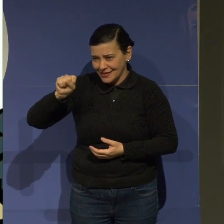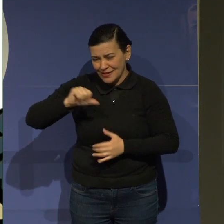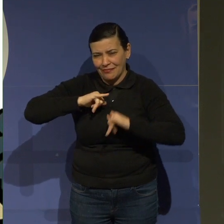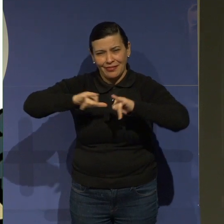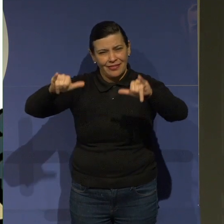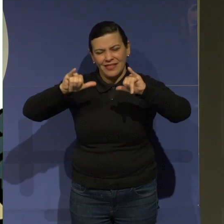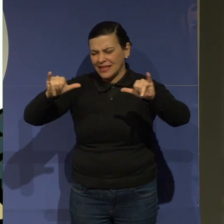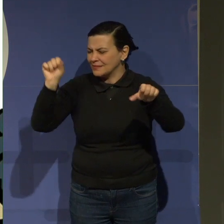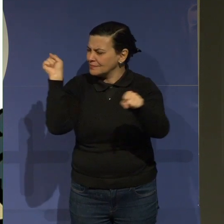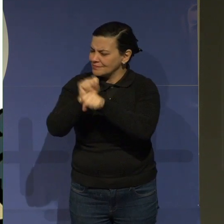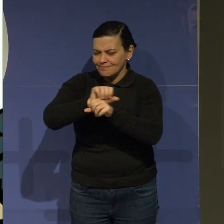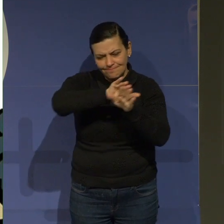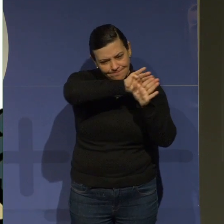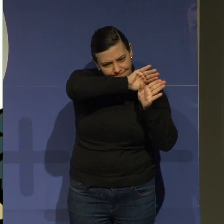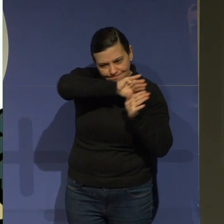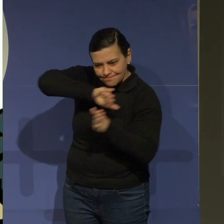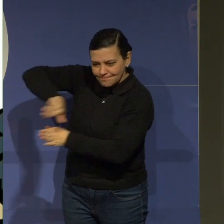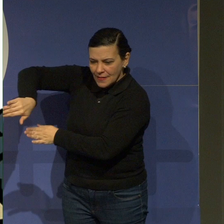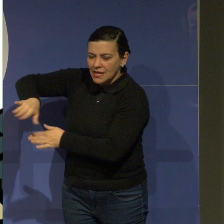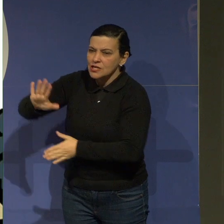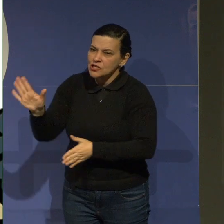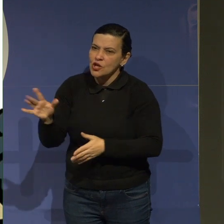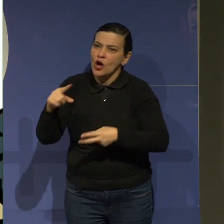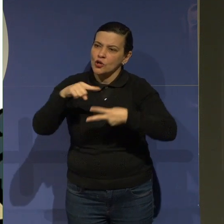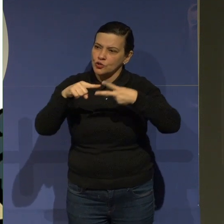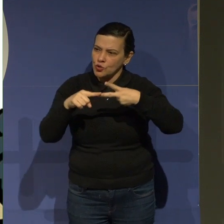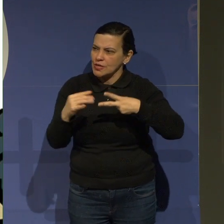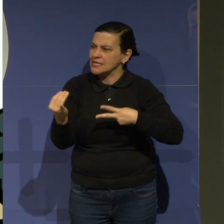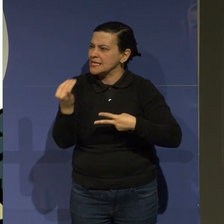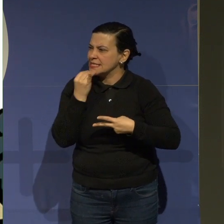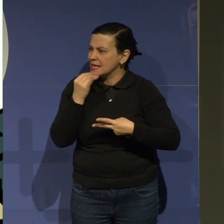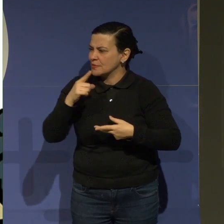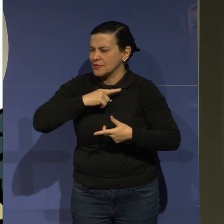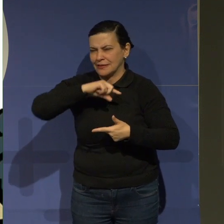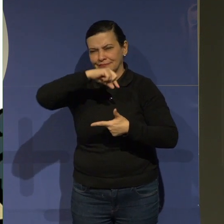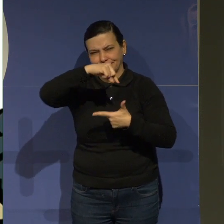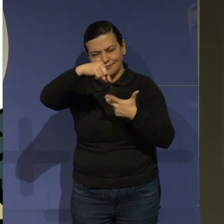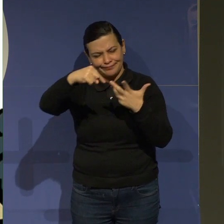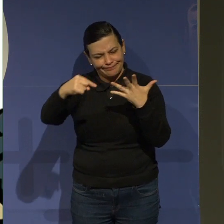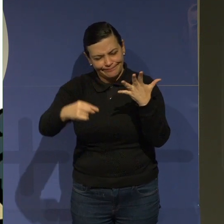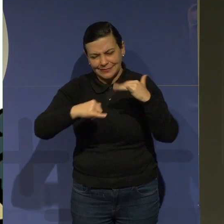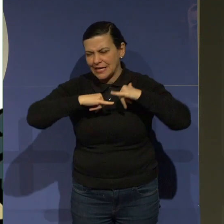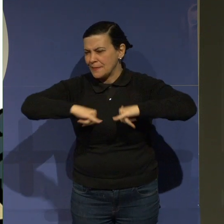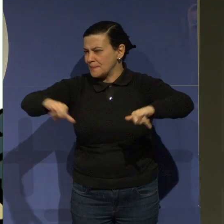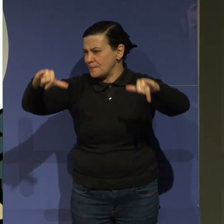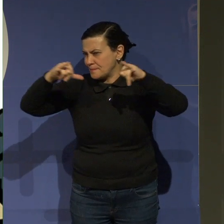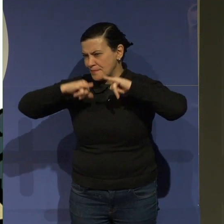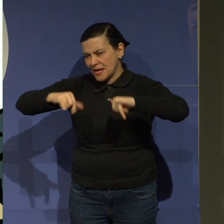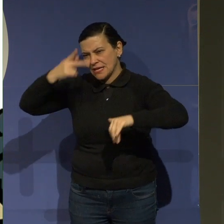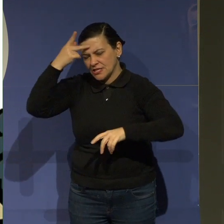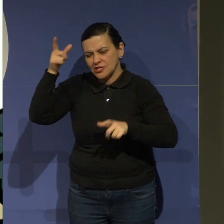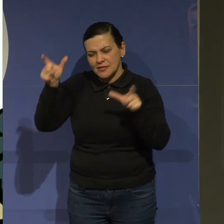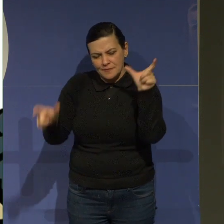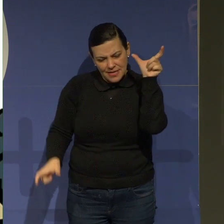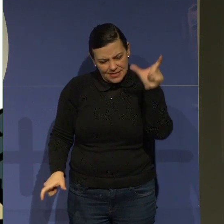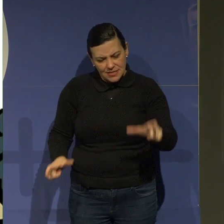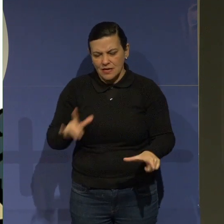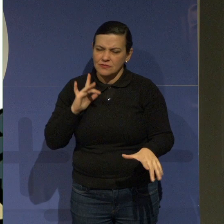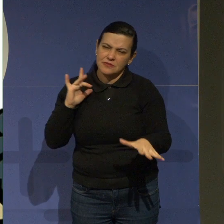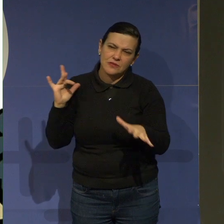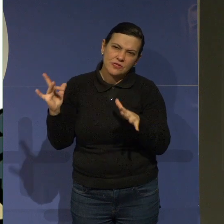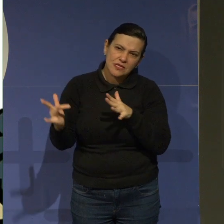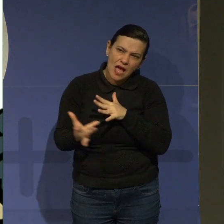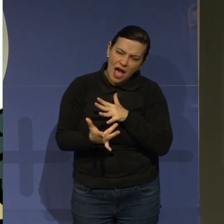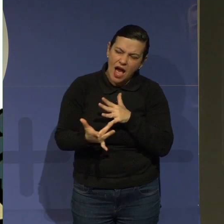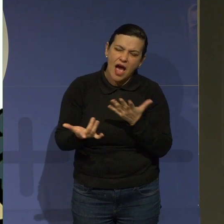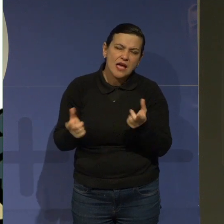essas campanhas. Eu trouxe só 2 exemplos, mas tem inúmeras campanhas de pessoas nas redes sociais que